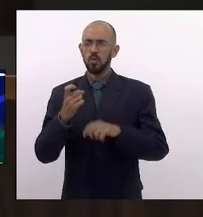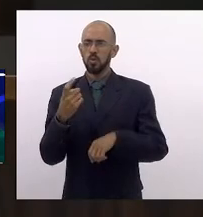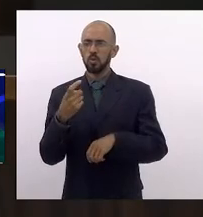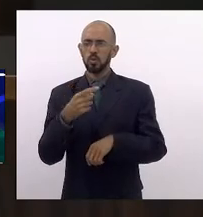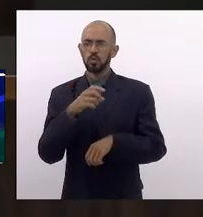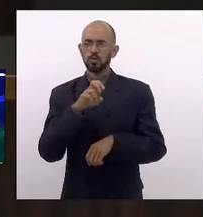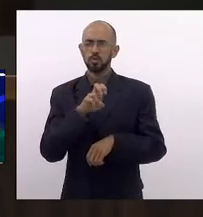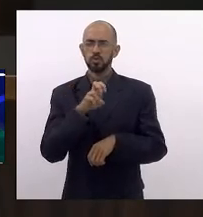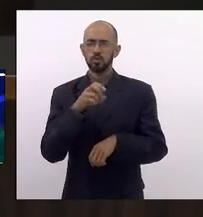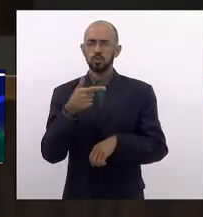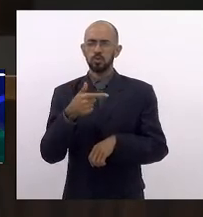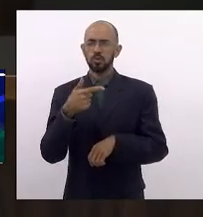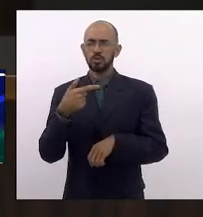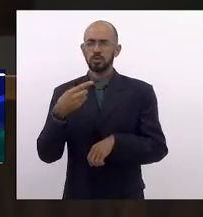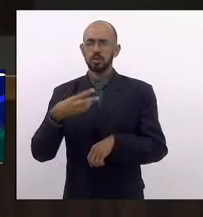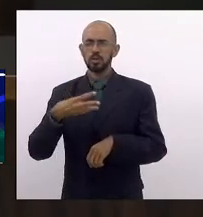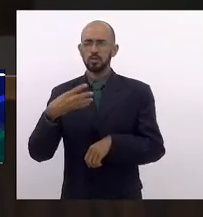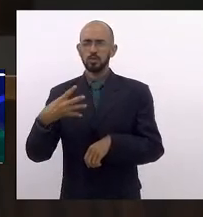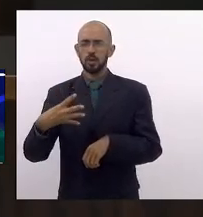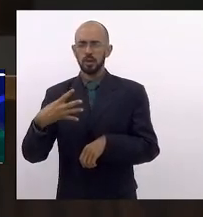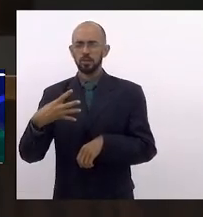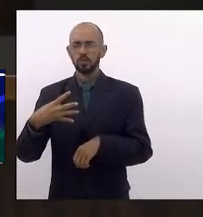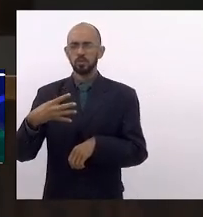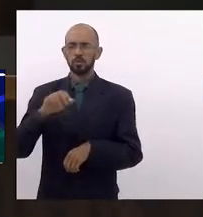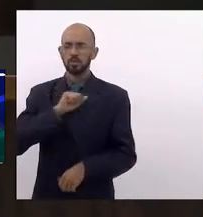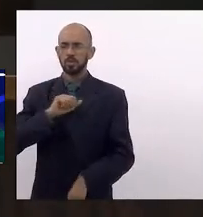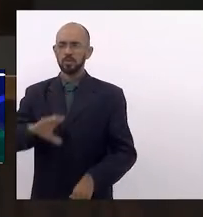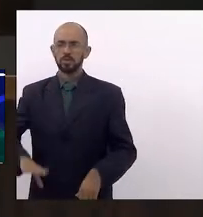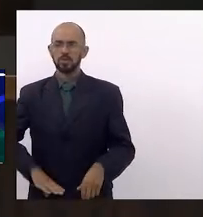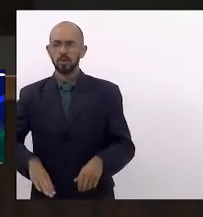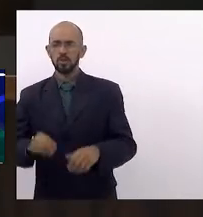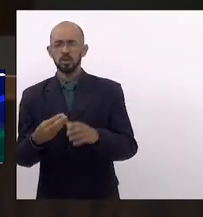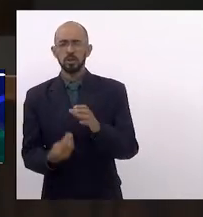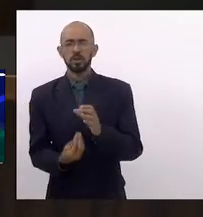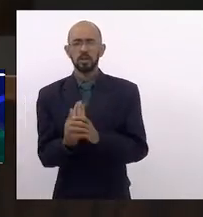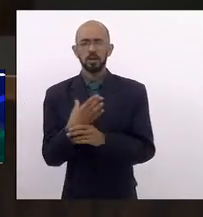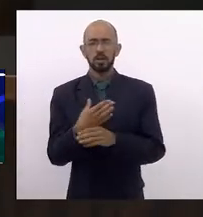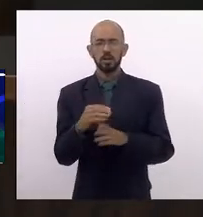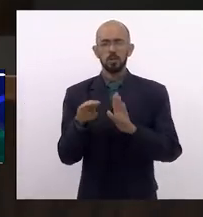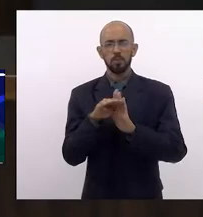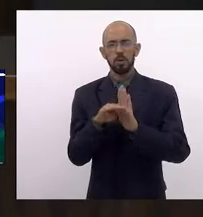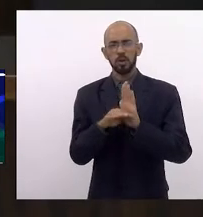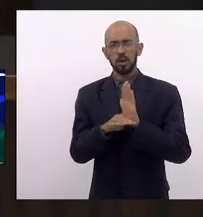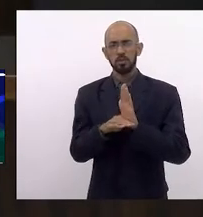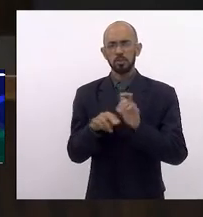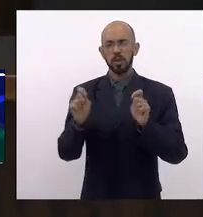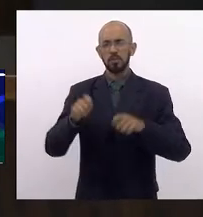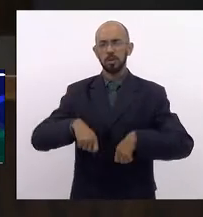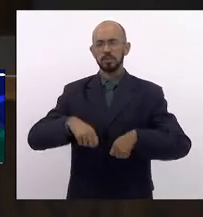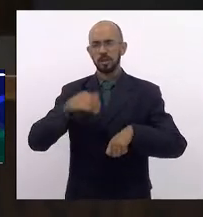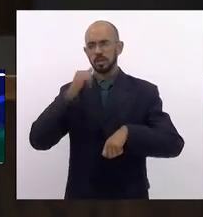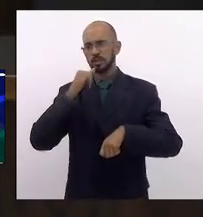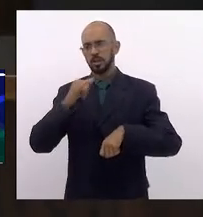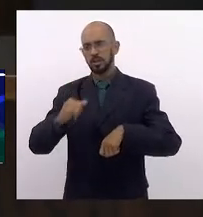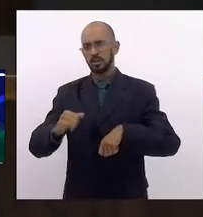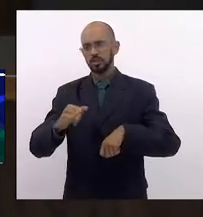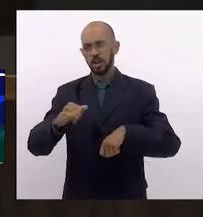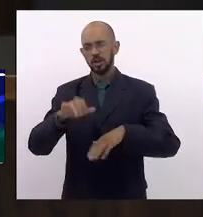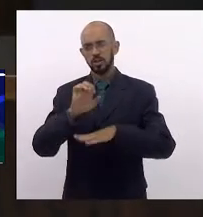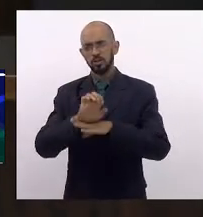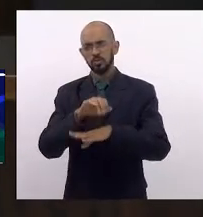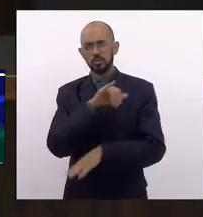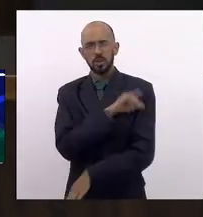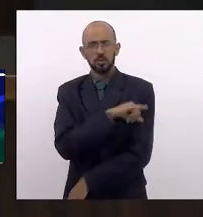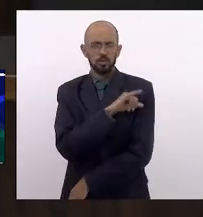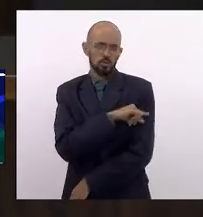5234 de 21 de autoria do deputado André Ceciliano que institui o programa Estadual de capacidade energética é energética no âmbito do